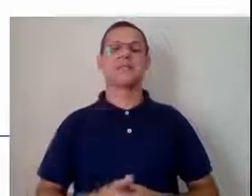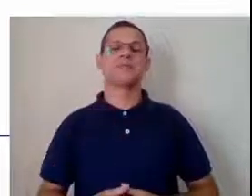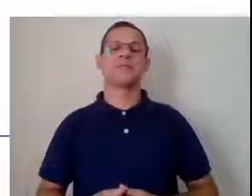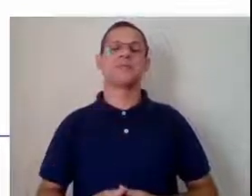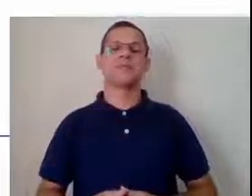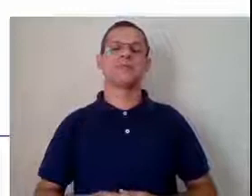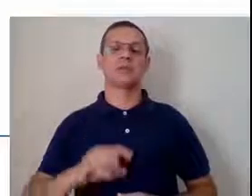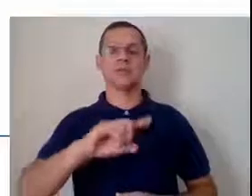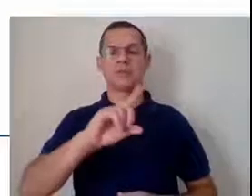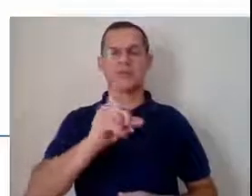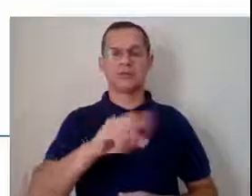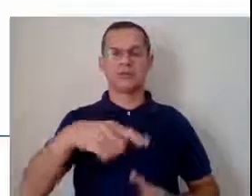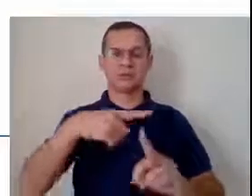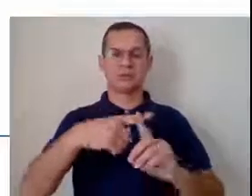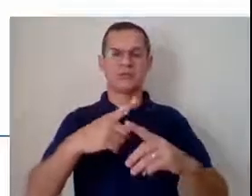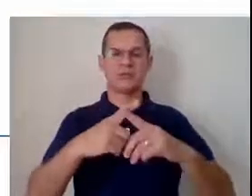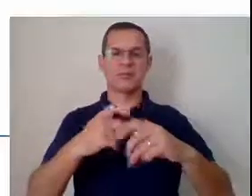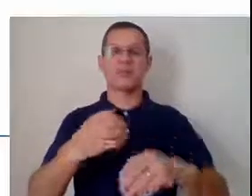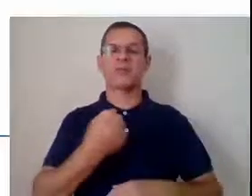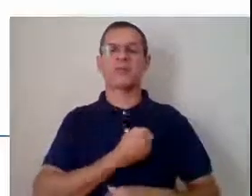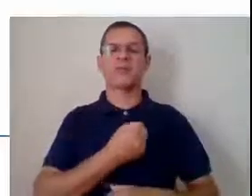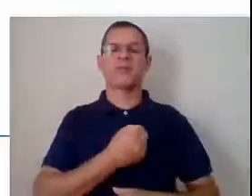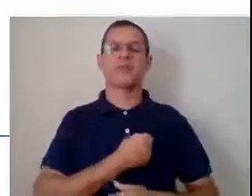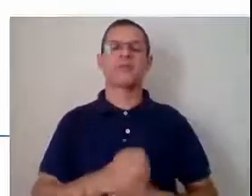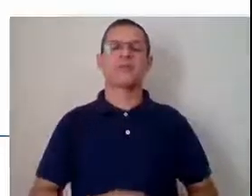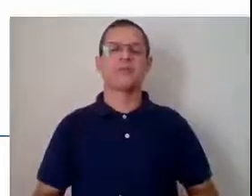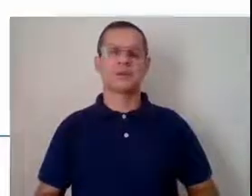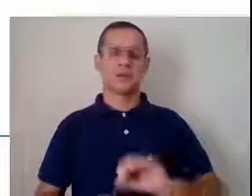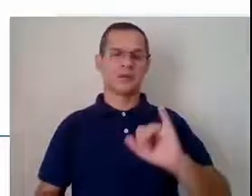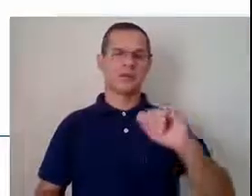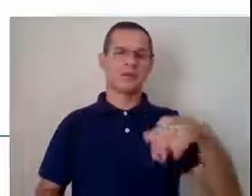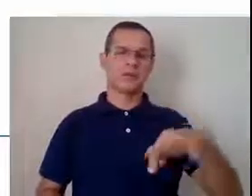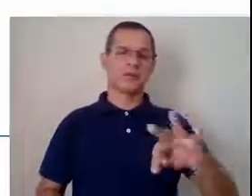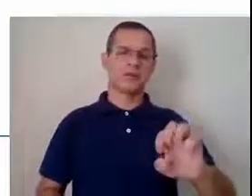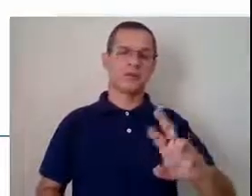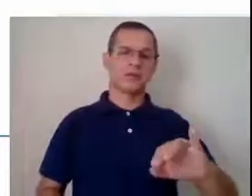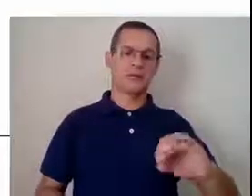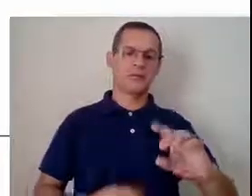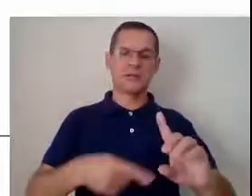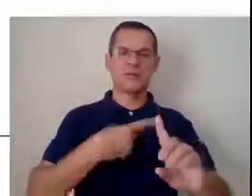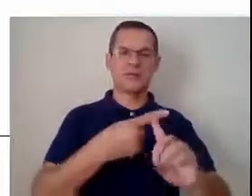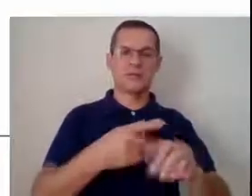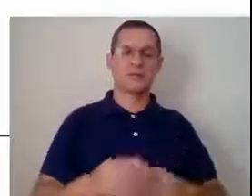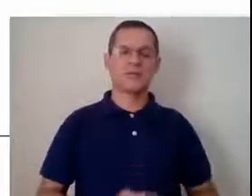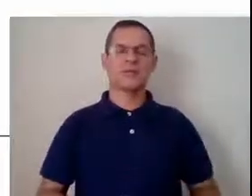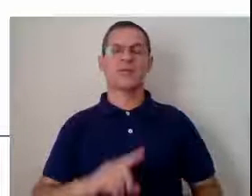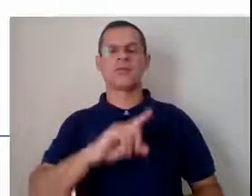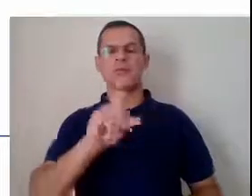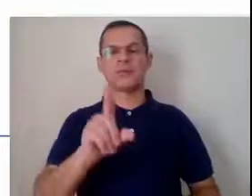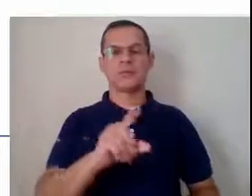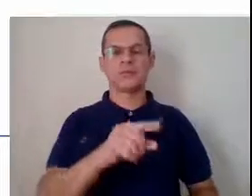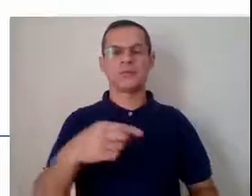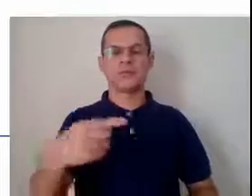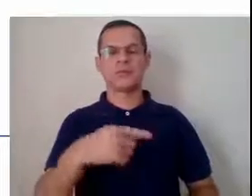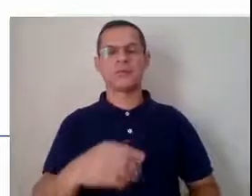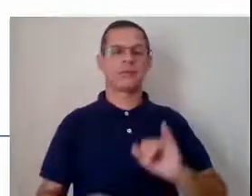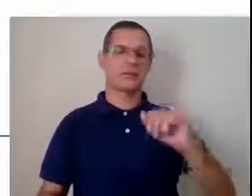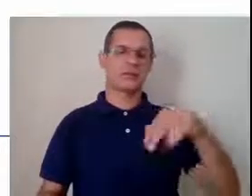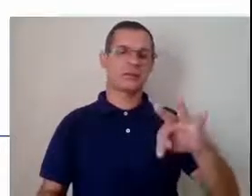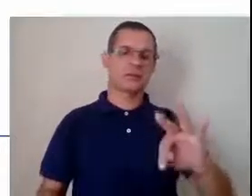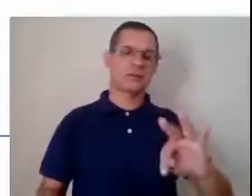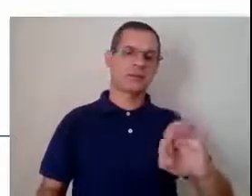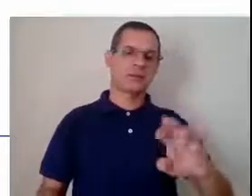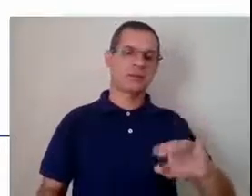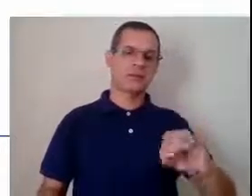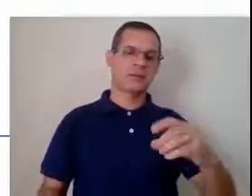O Z mais asterisco são os números inteiros positivos, os Z menos inteiros